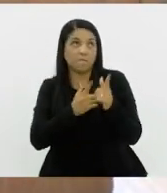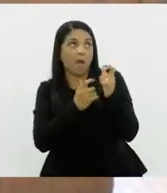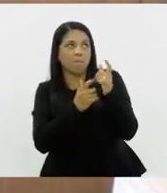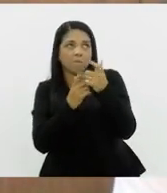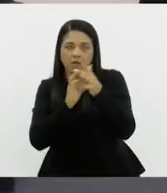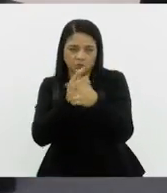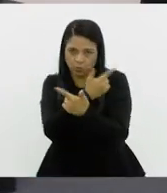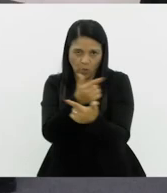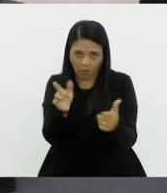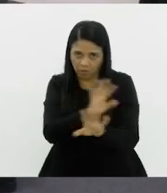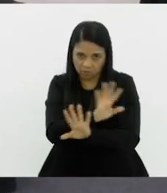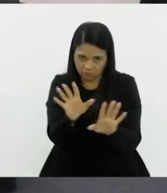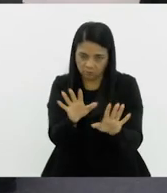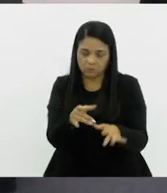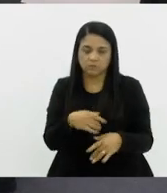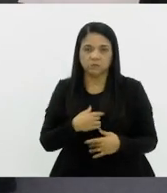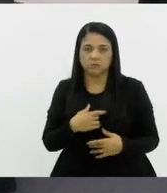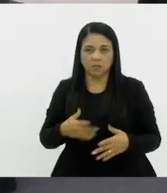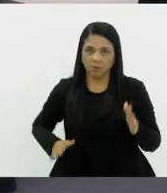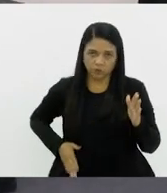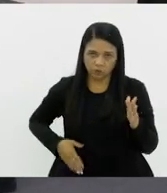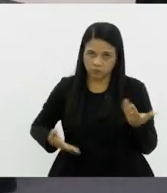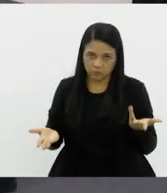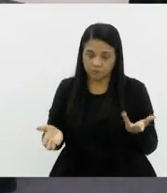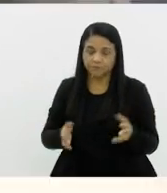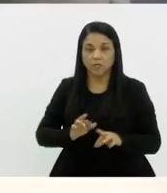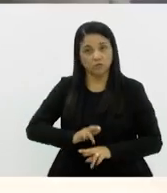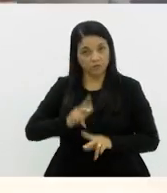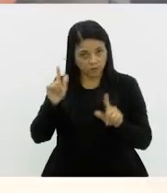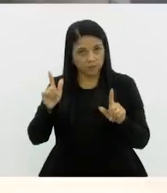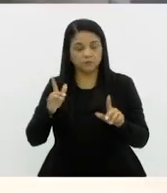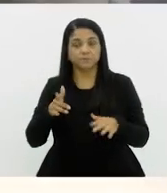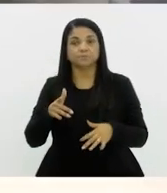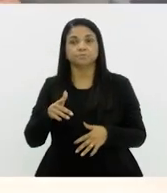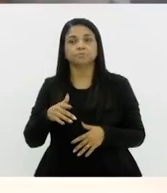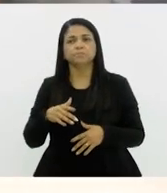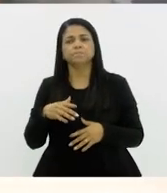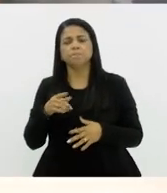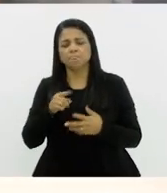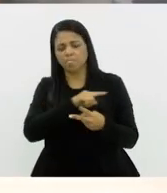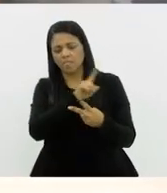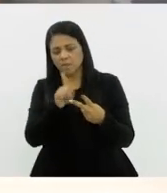turístico. Outro ponto aqui que a gente levantou, que toda empresa